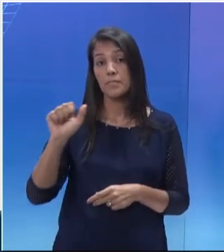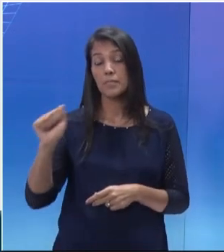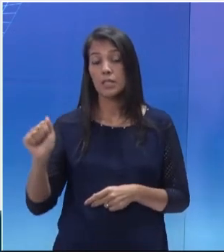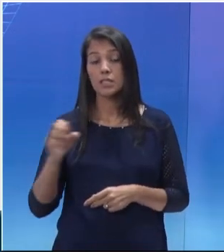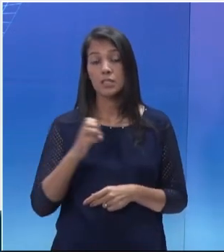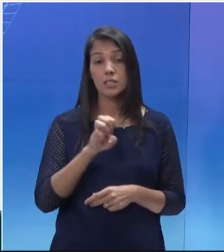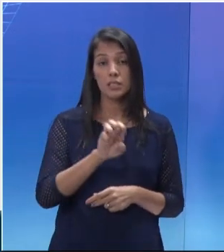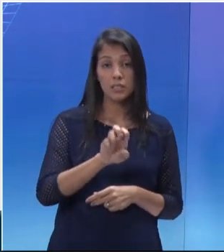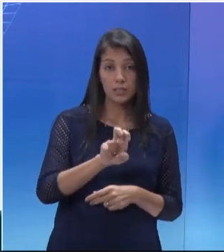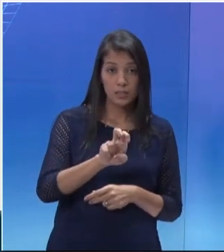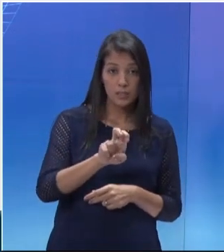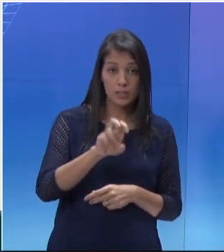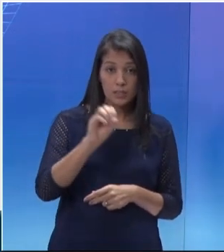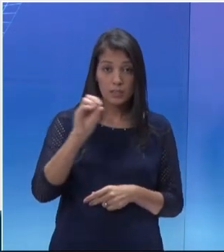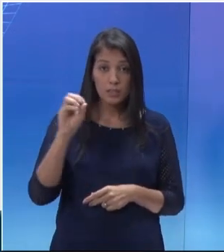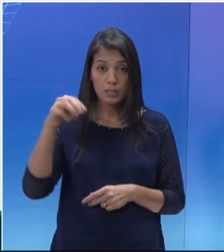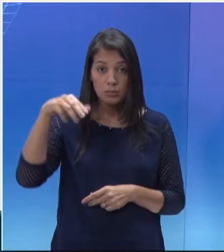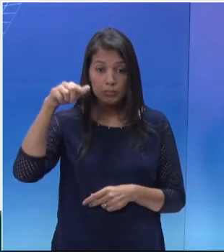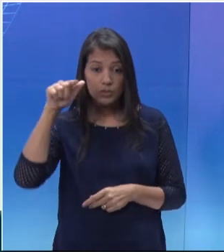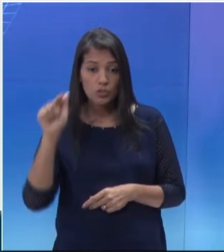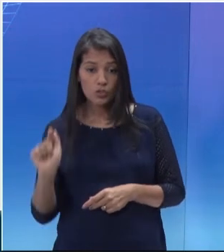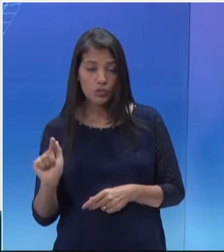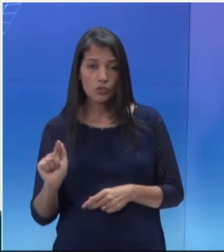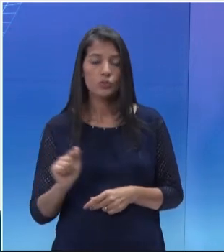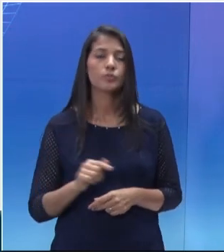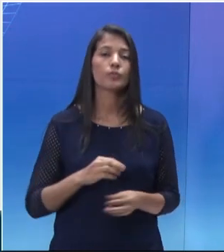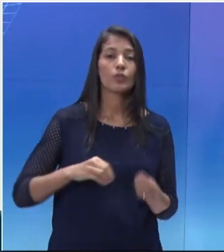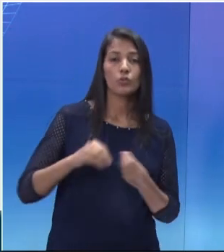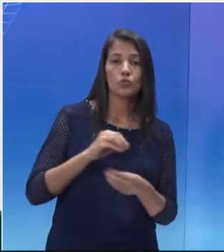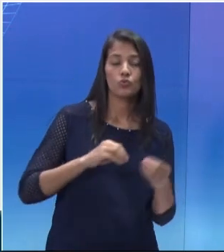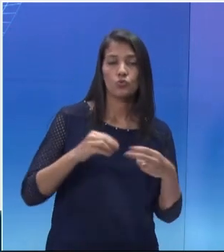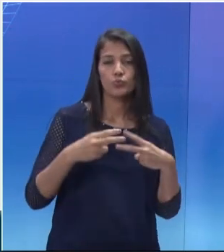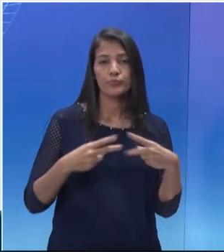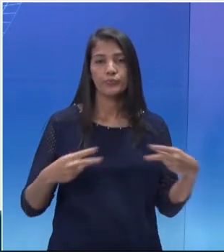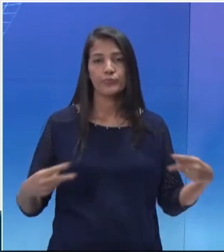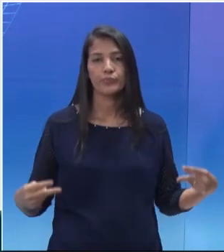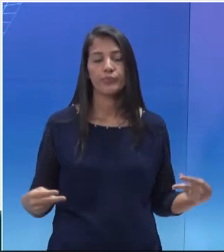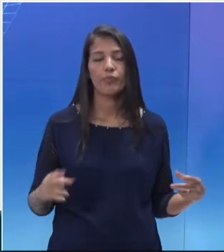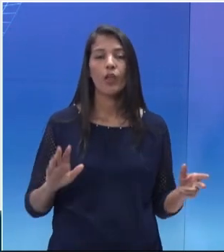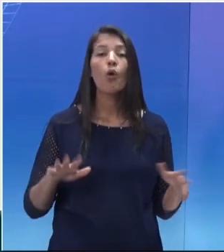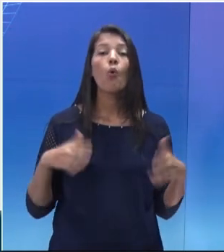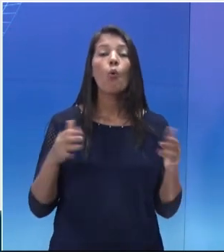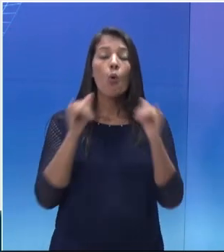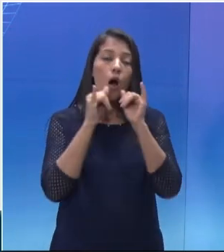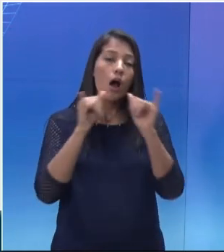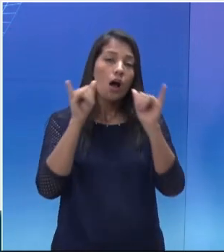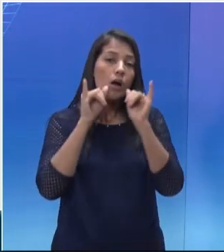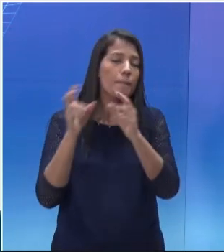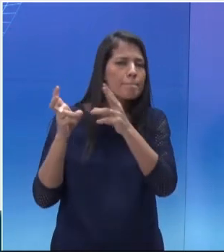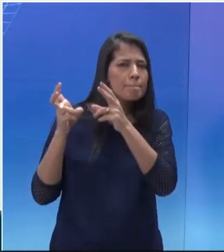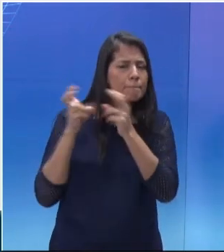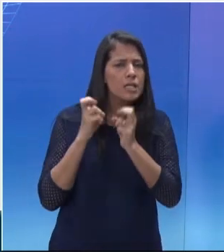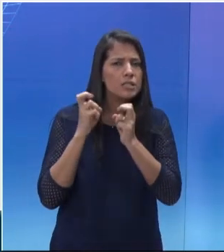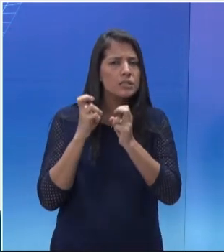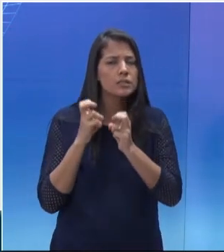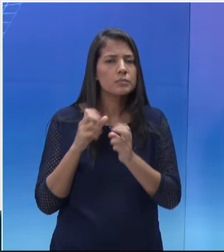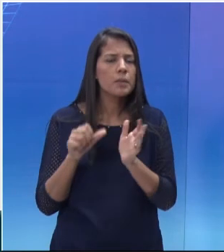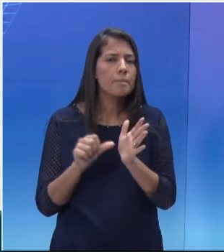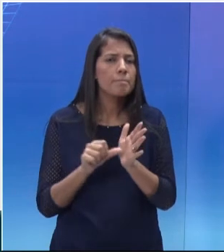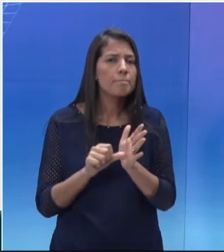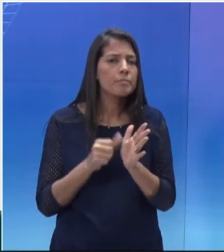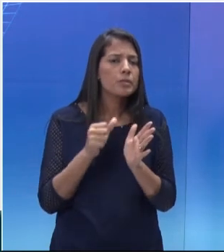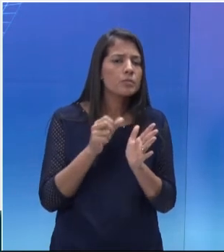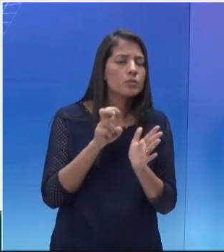se empregam tipicamente uma massa de 500 mg dessa substância. Ou seja, quais são os dados que